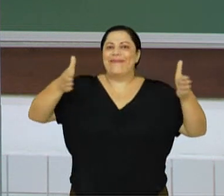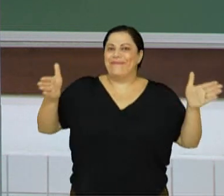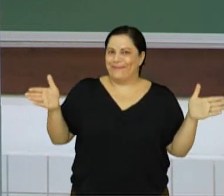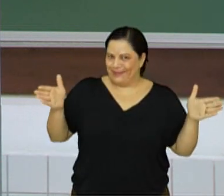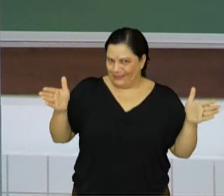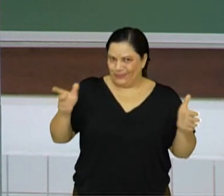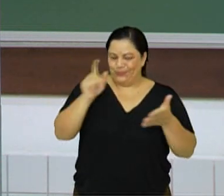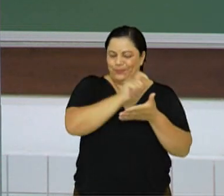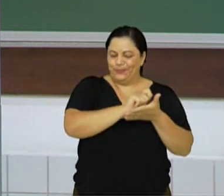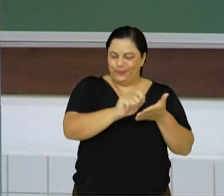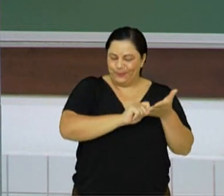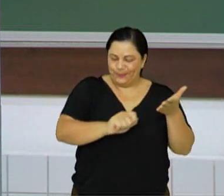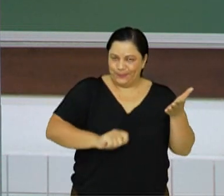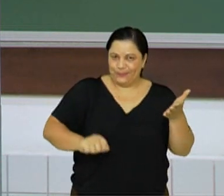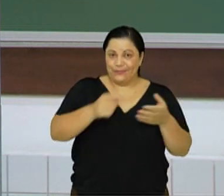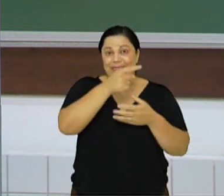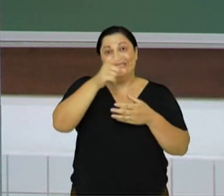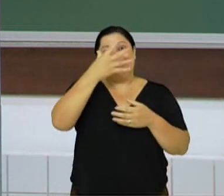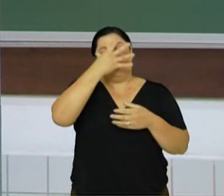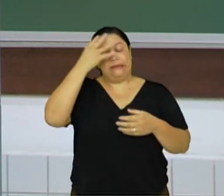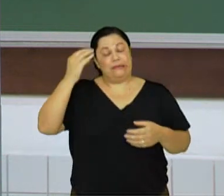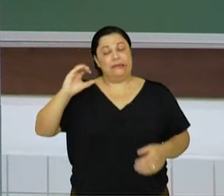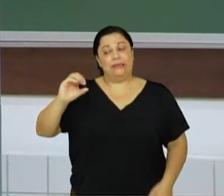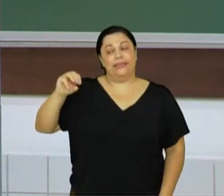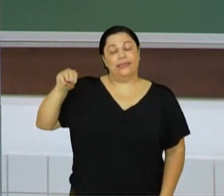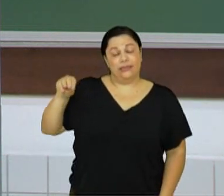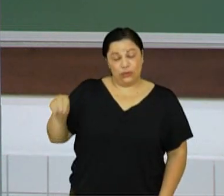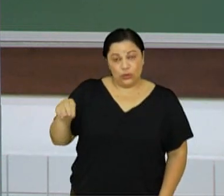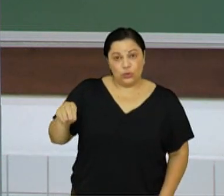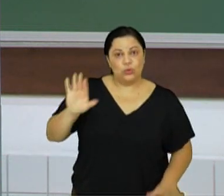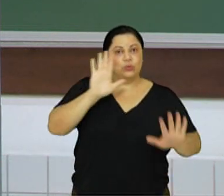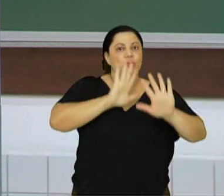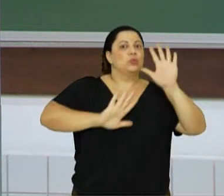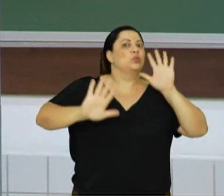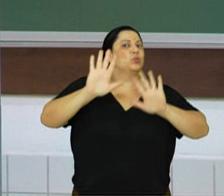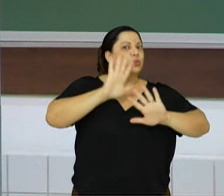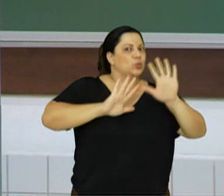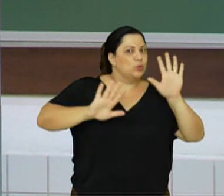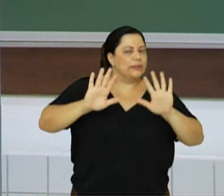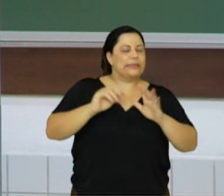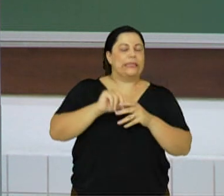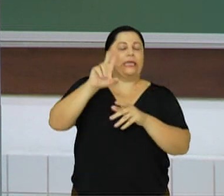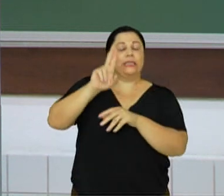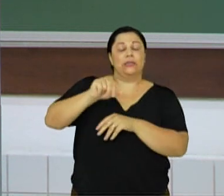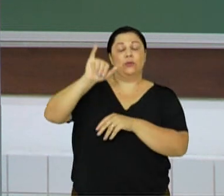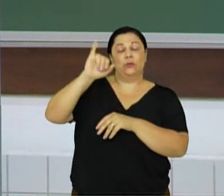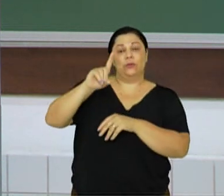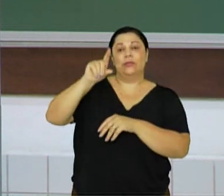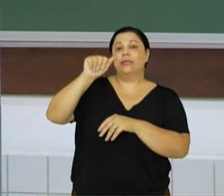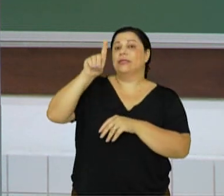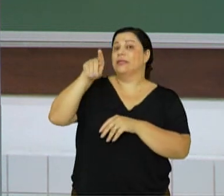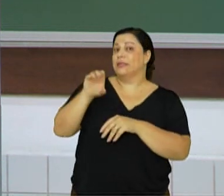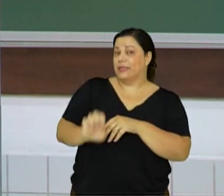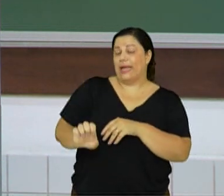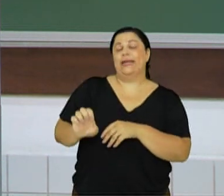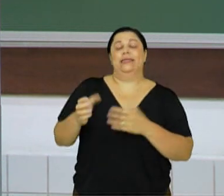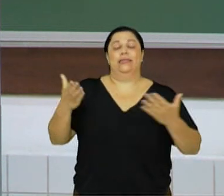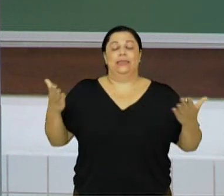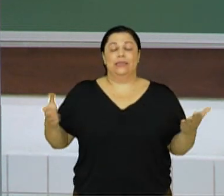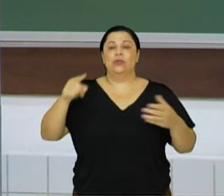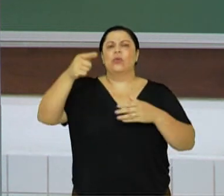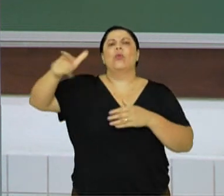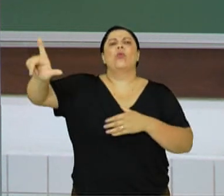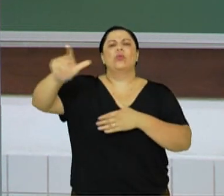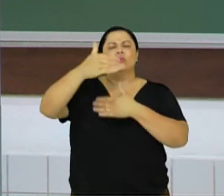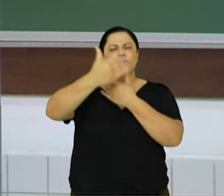Não esquecer as unidades, tomar bastante cuidado com isso e fazer o mais claro possível. Os outros que vão fazer a